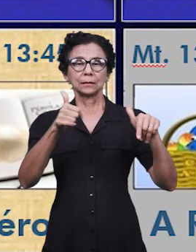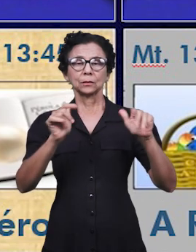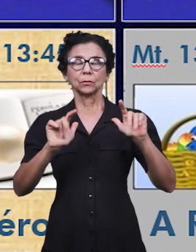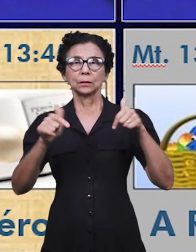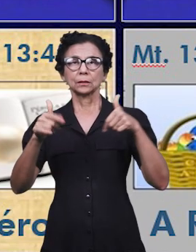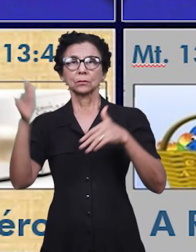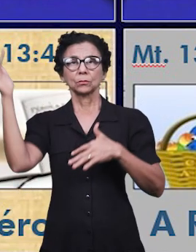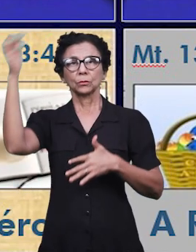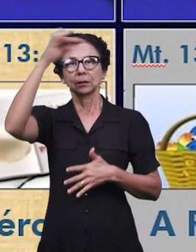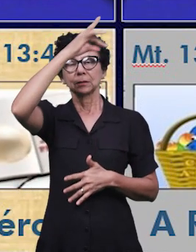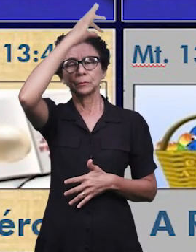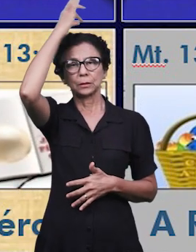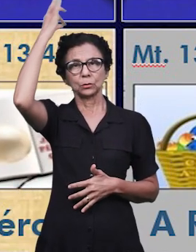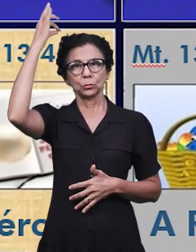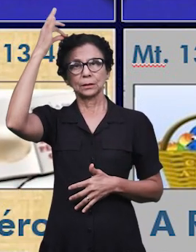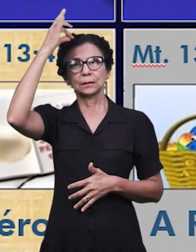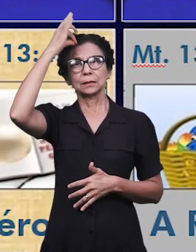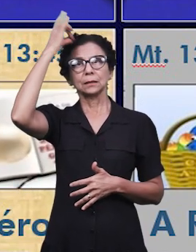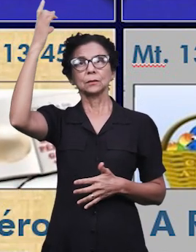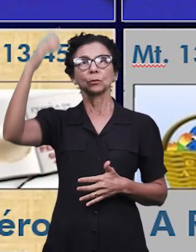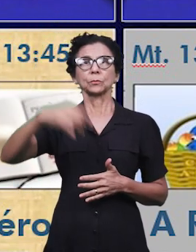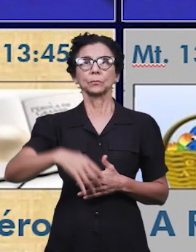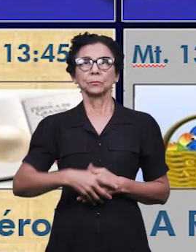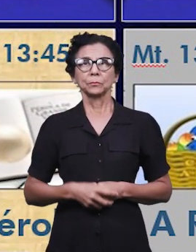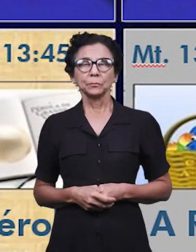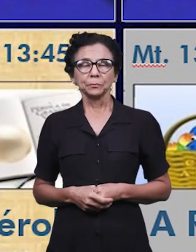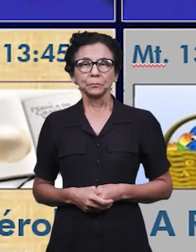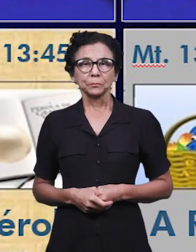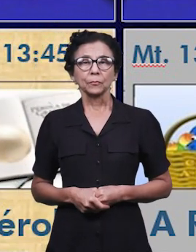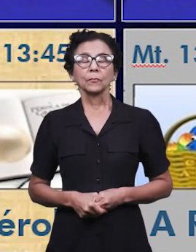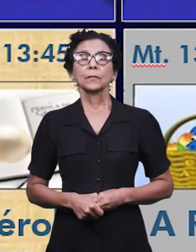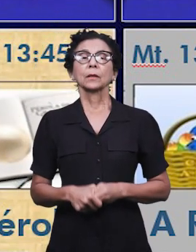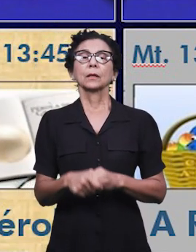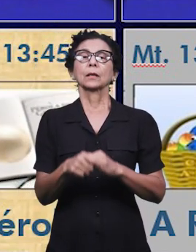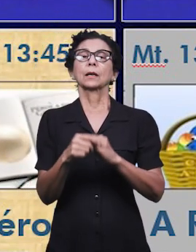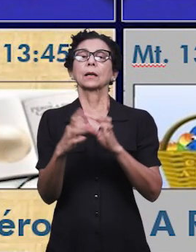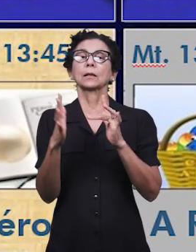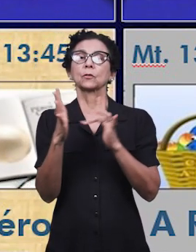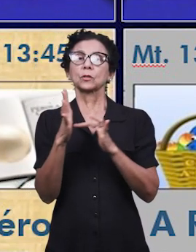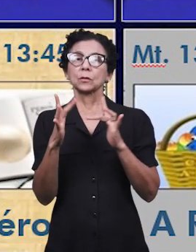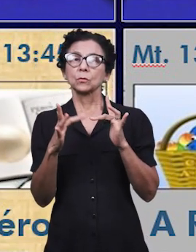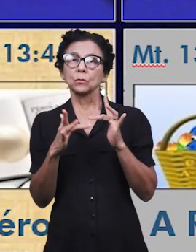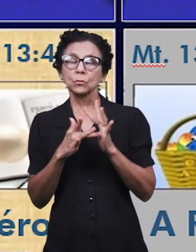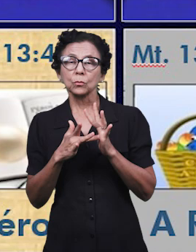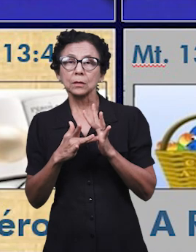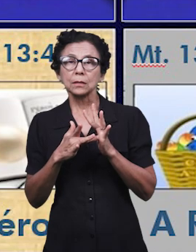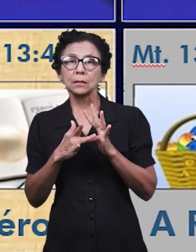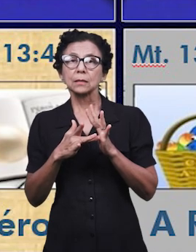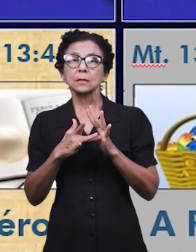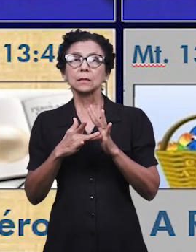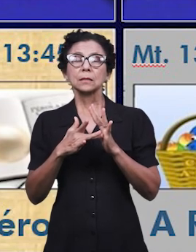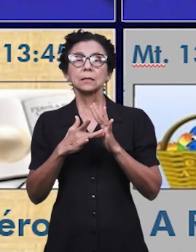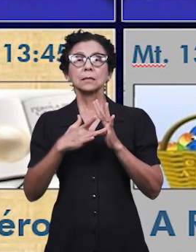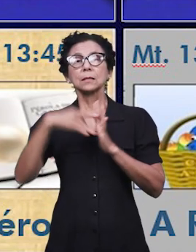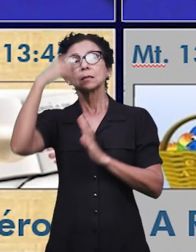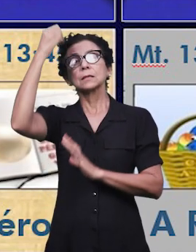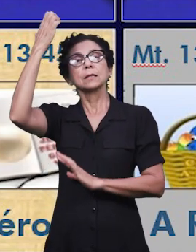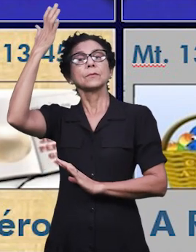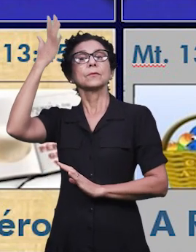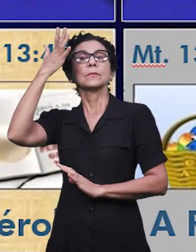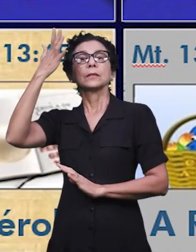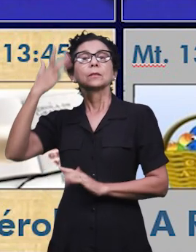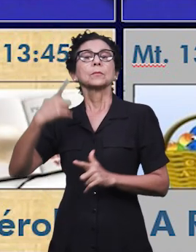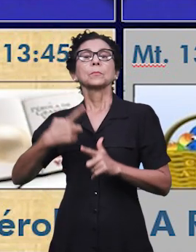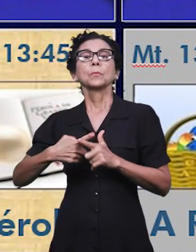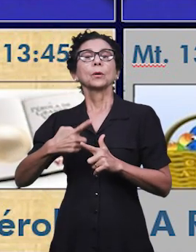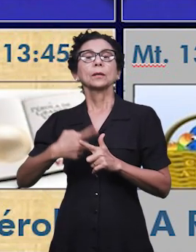que é Jesus, então, ele se revela. Por que ele quer se revelar? Agora, porque ele é o noivo. E ele quer